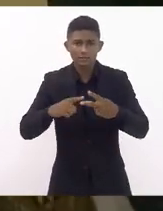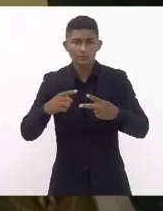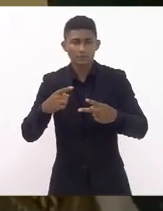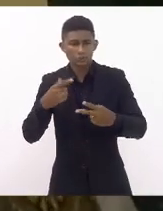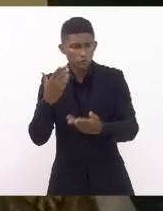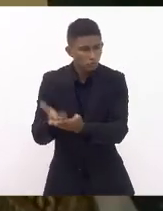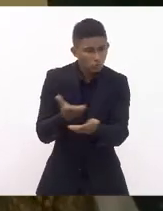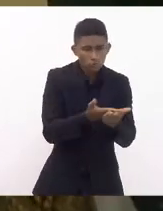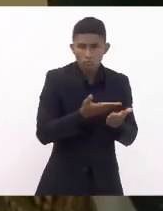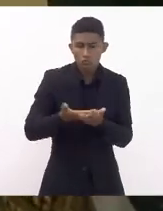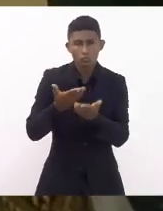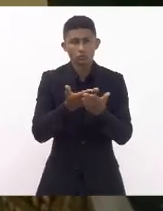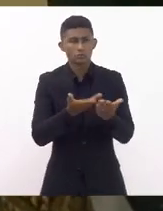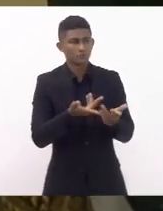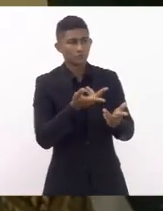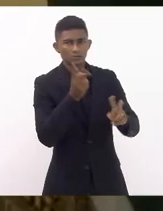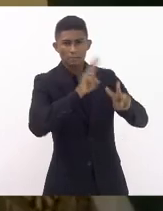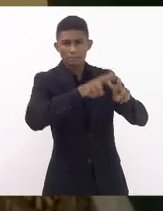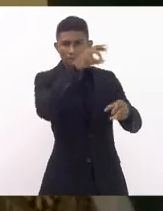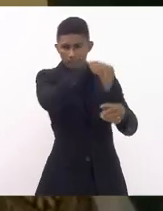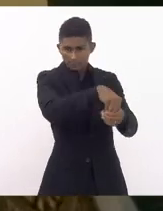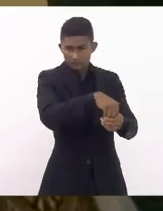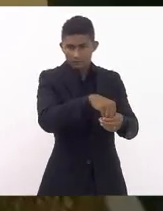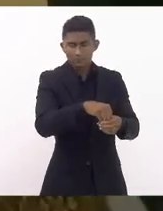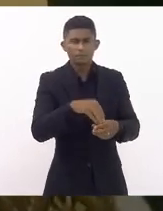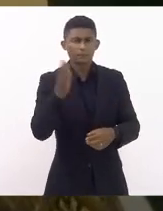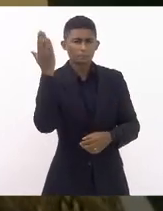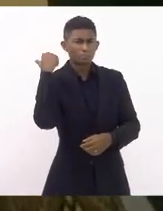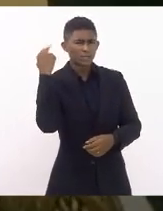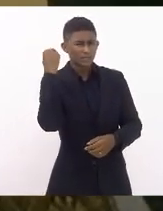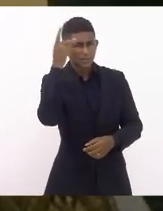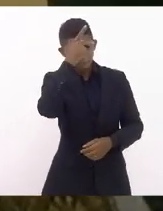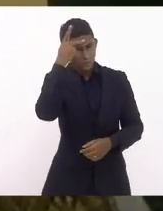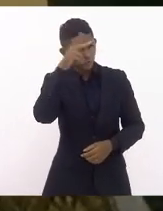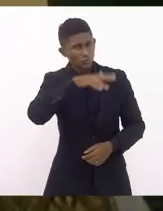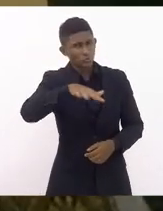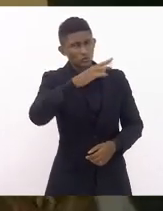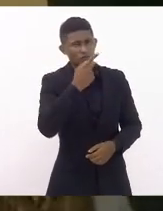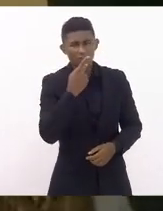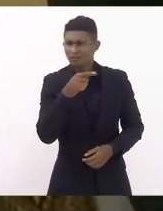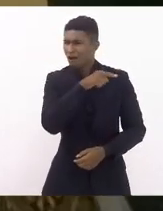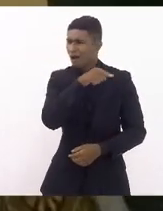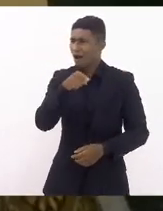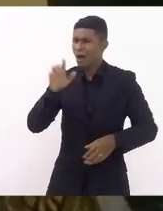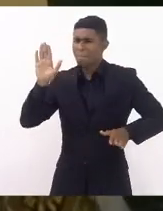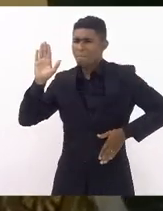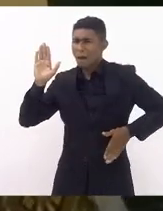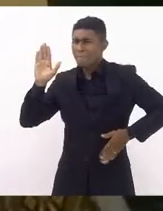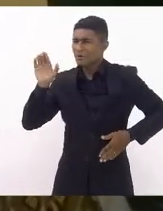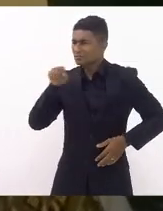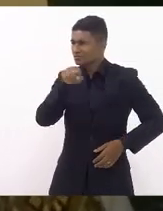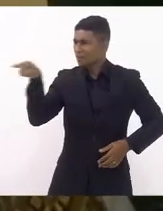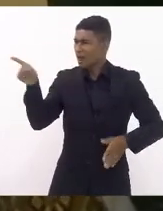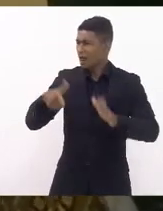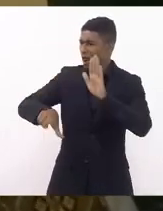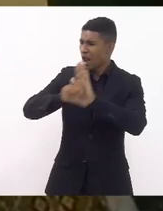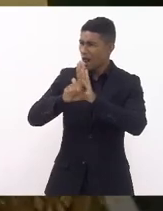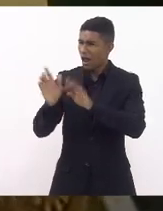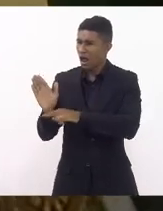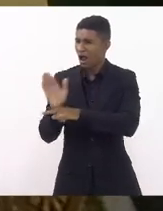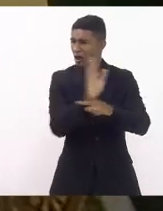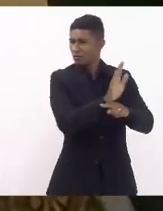na época, pessoas diziam que a gente estava legislando a favor dos bandidos. Ora, os presídios são controlados pelas